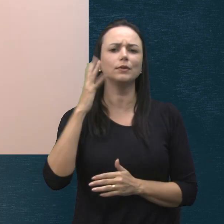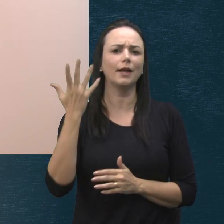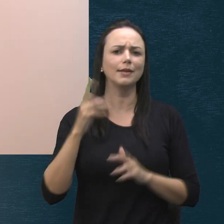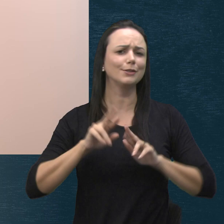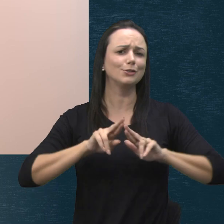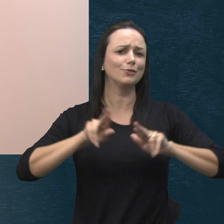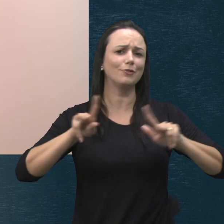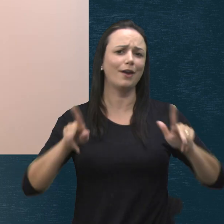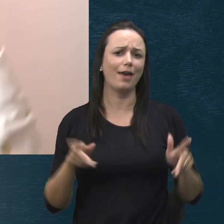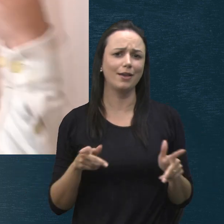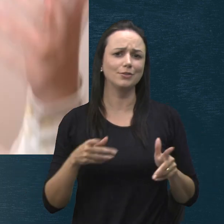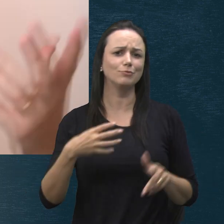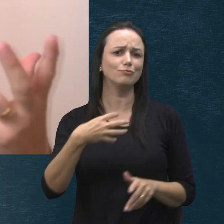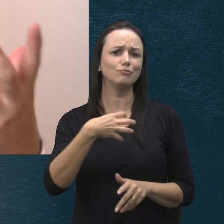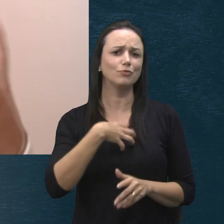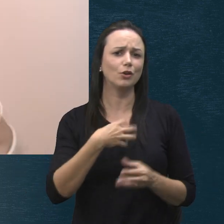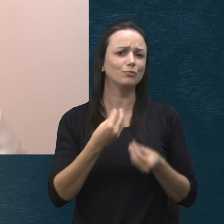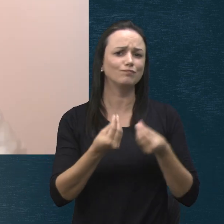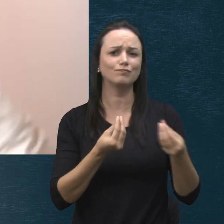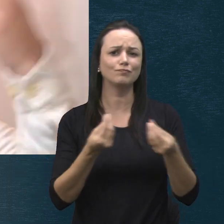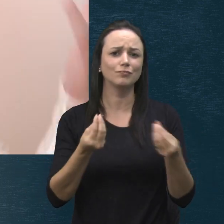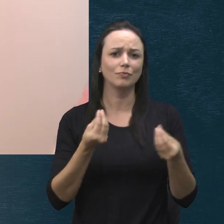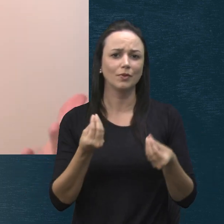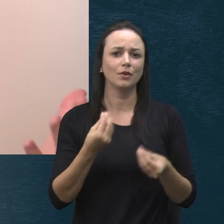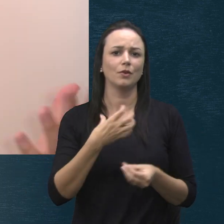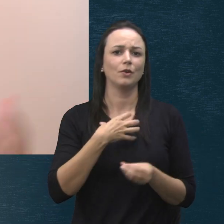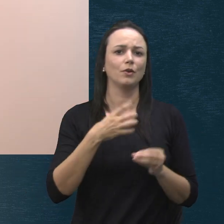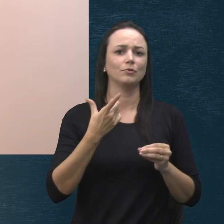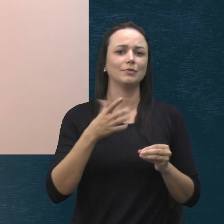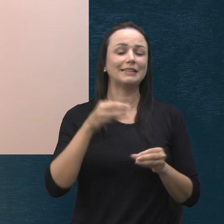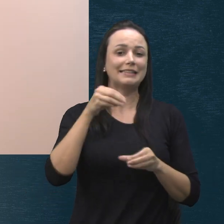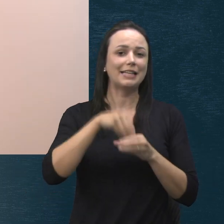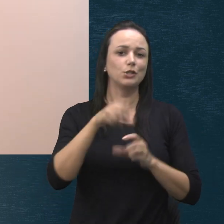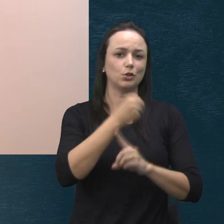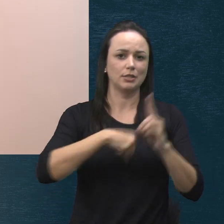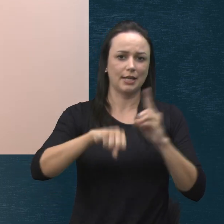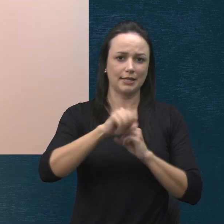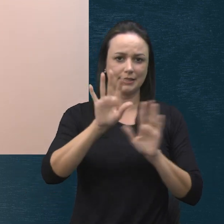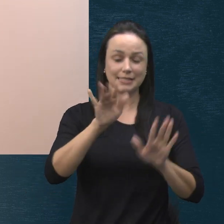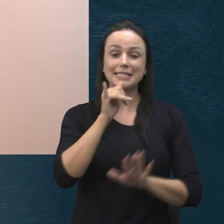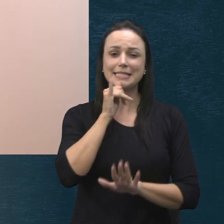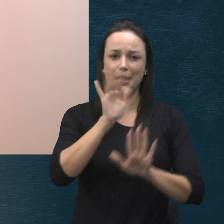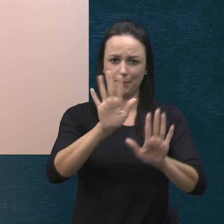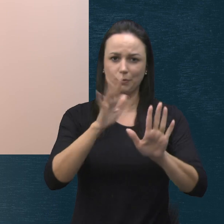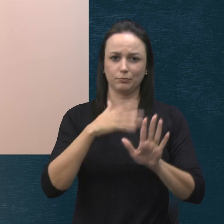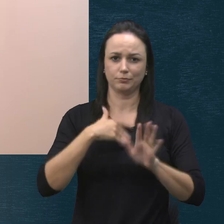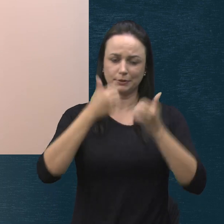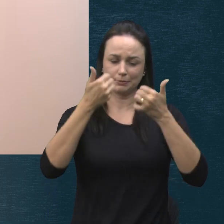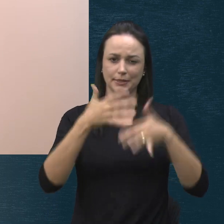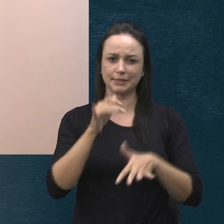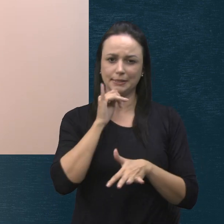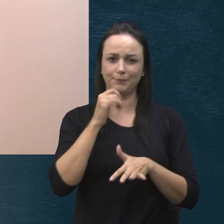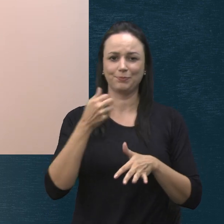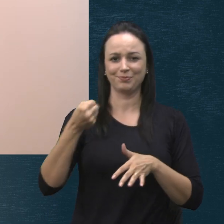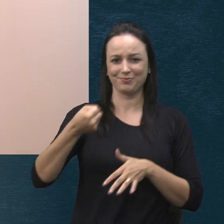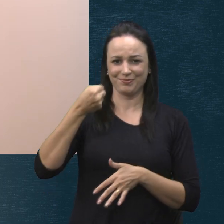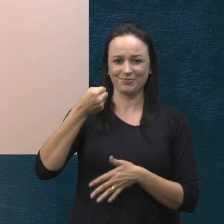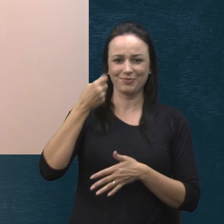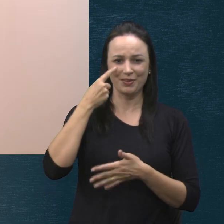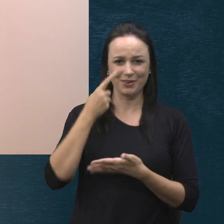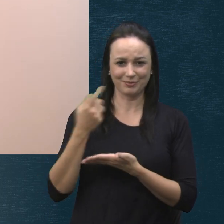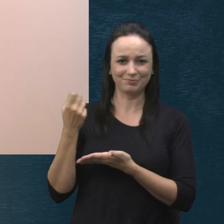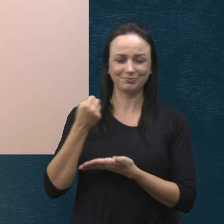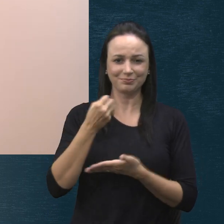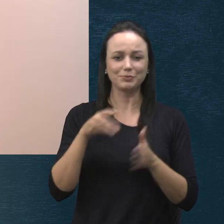muito diferente a maneira da gente se comportar em termos de sociedade. Vamos imaginar o seguinte: eu tenho uma caneca aqui, ó. Canequinha que eu ganhei do Selby